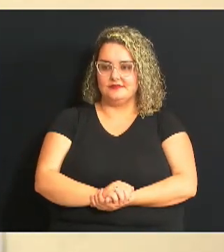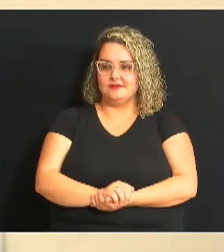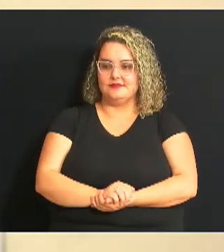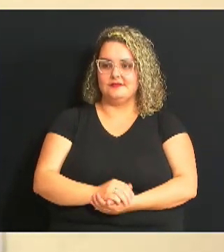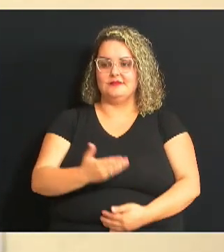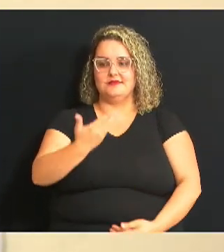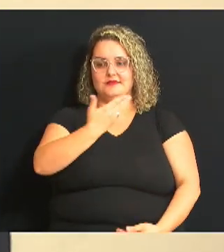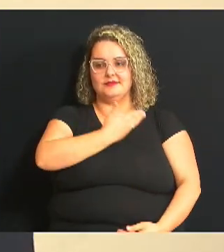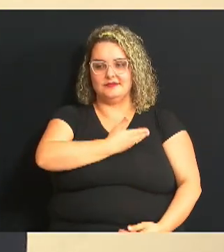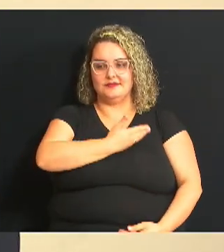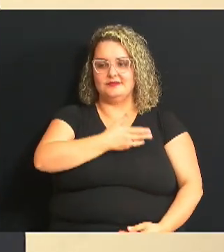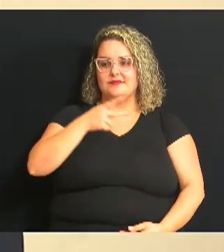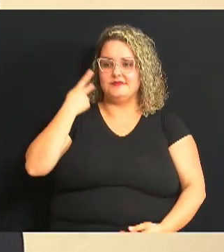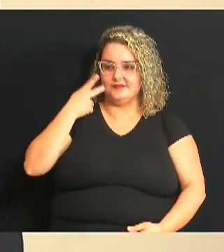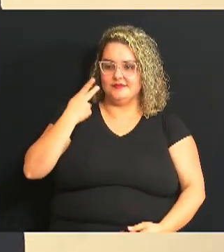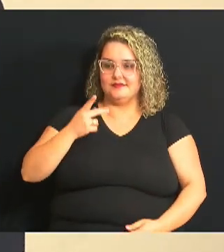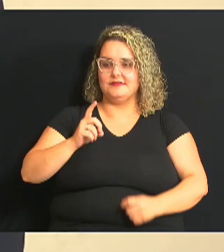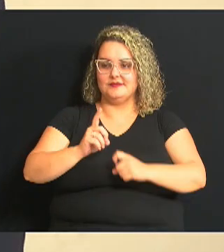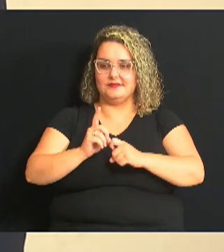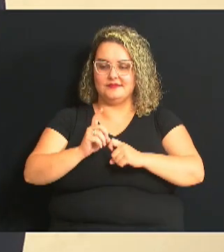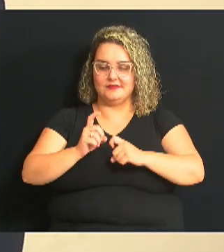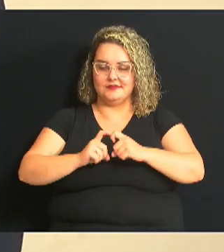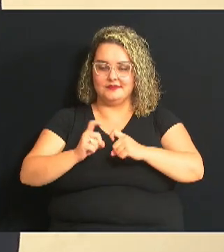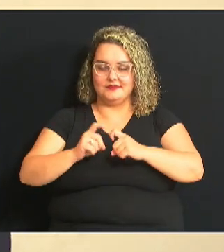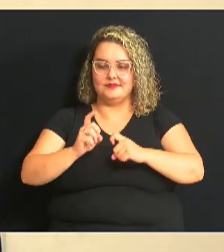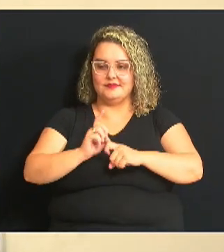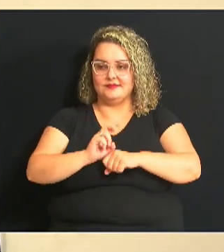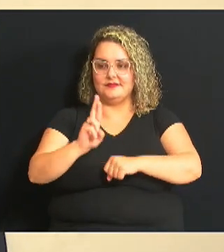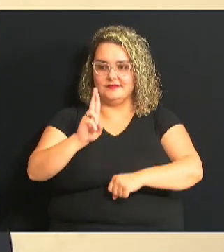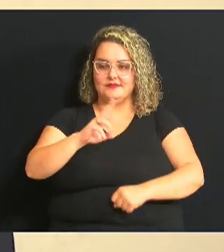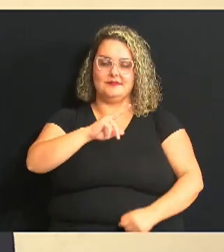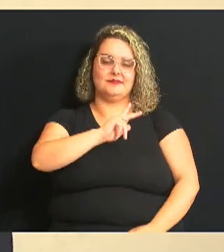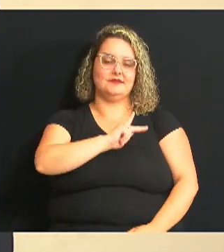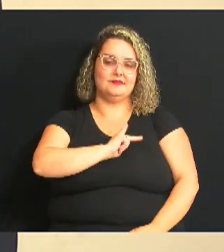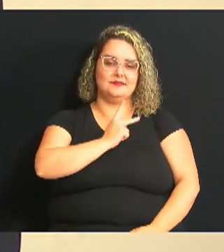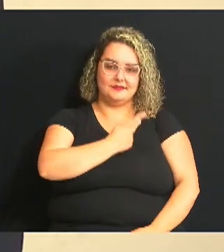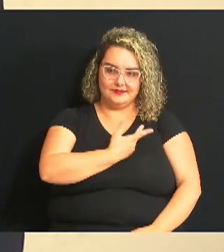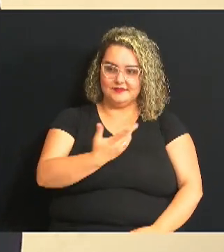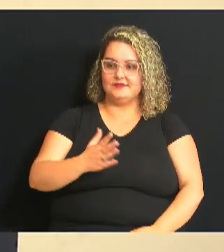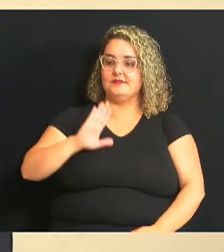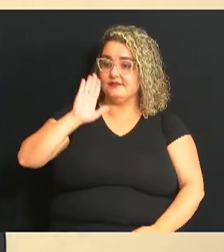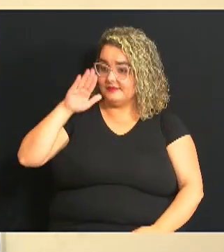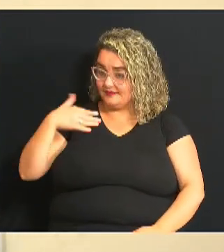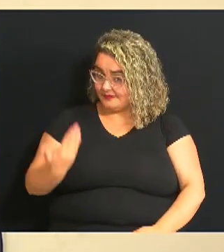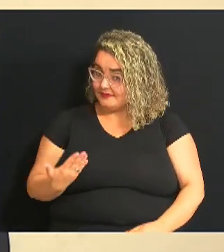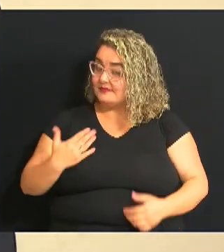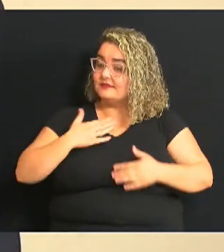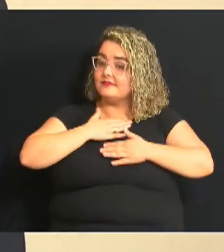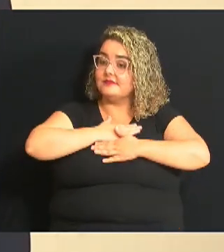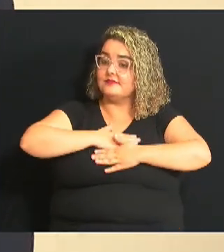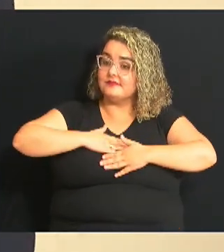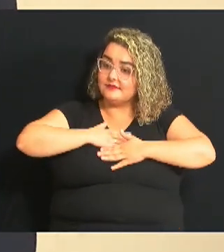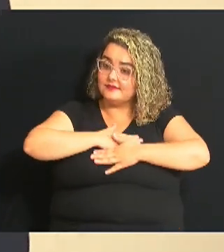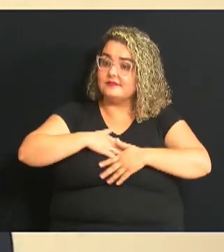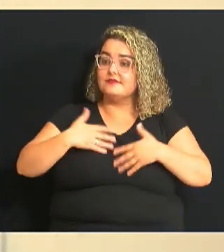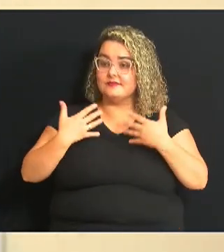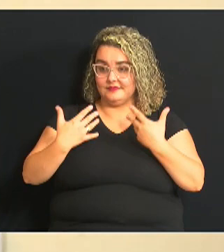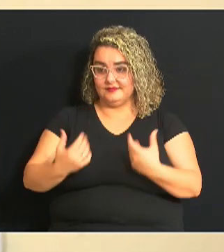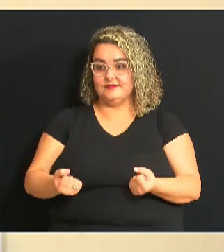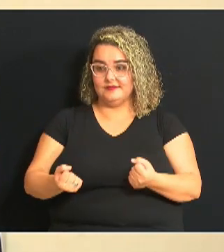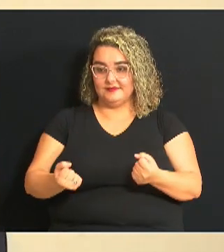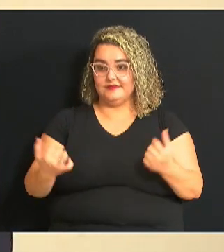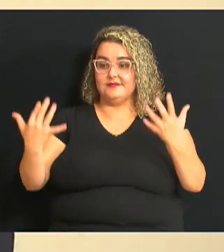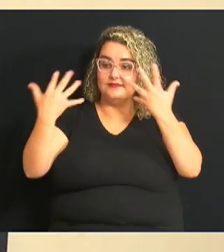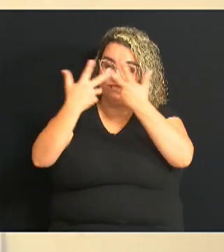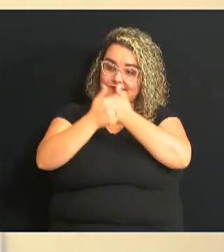amigo vereador e doutor Paulo Haddad. É com muita honra e muita satisfação que eu recebo essa linda